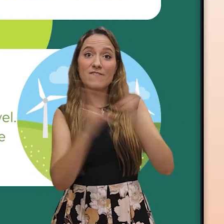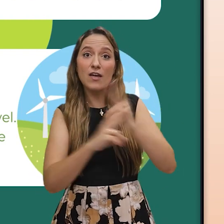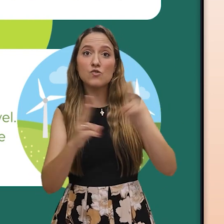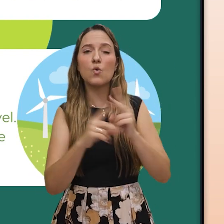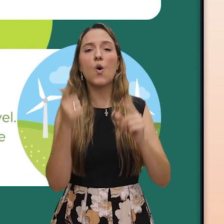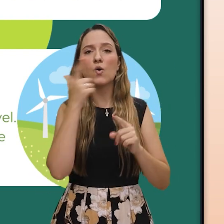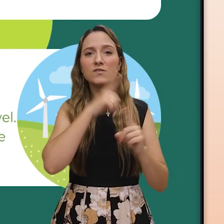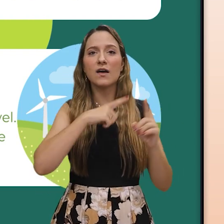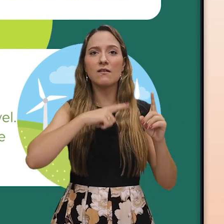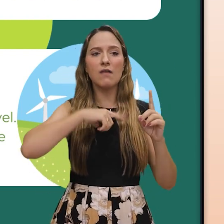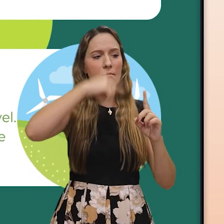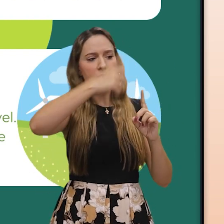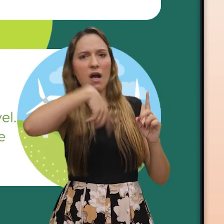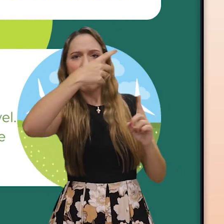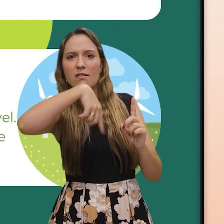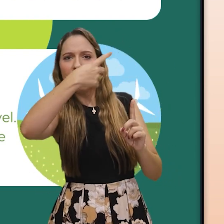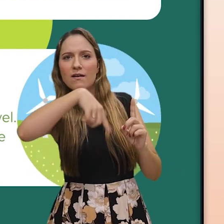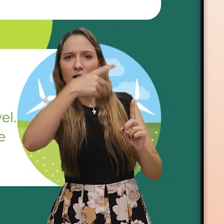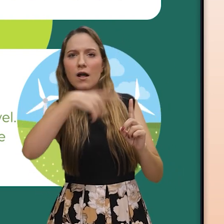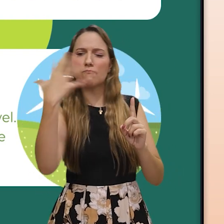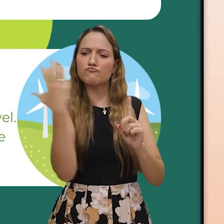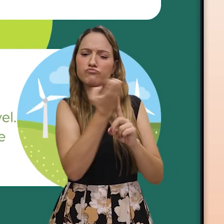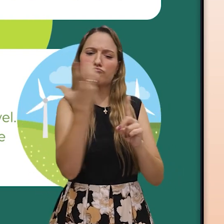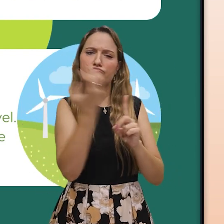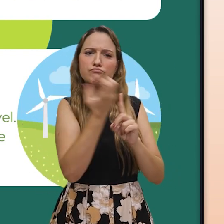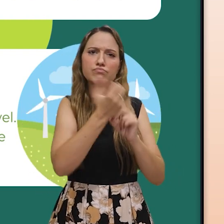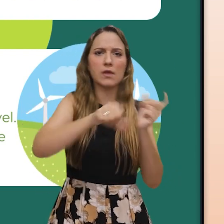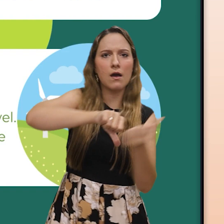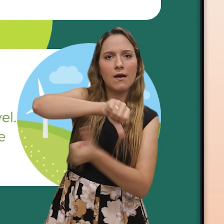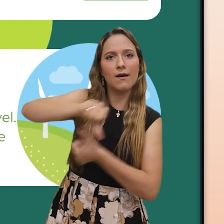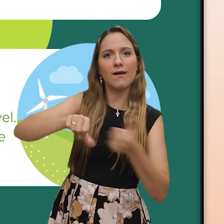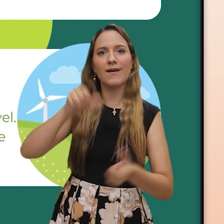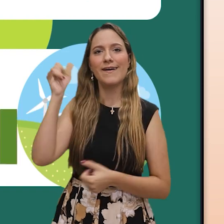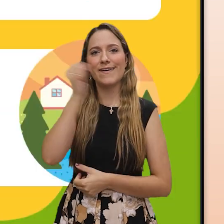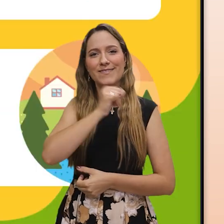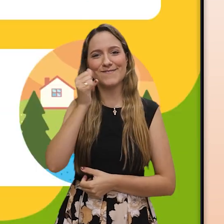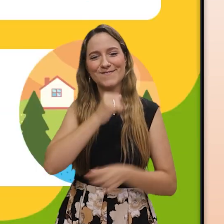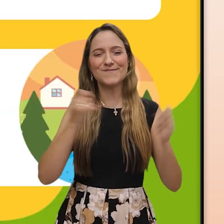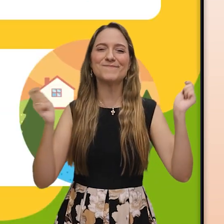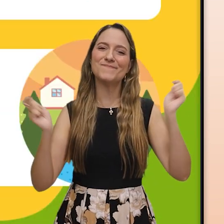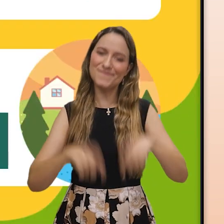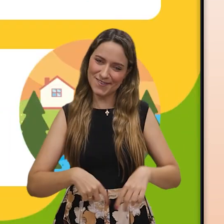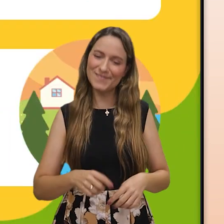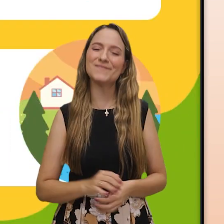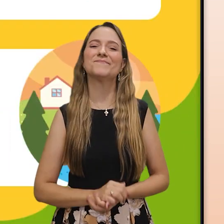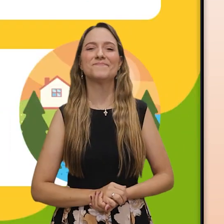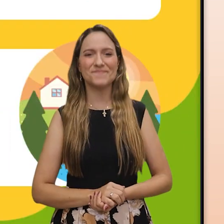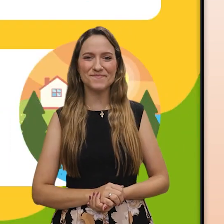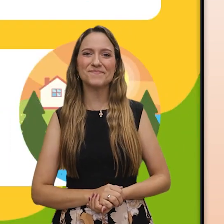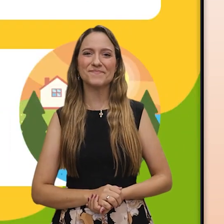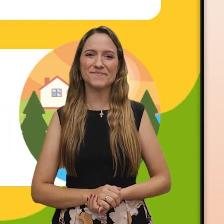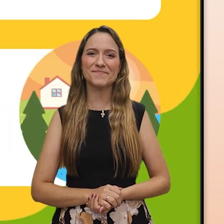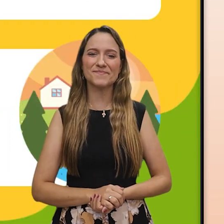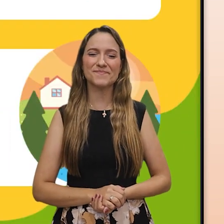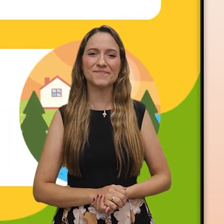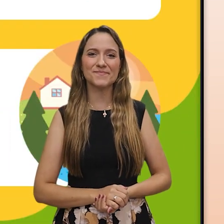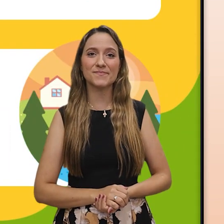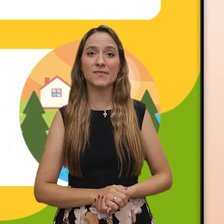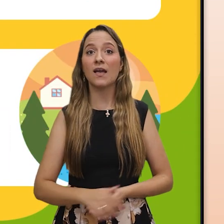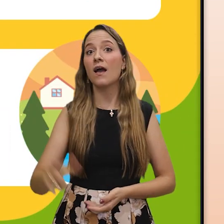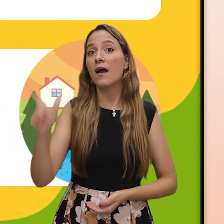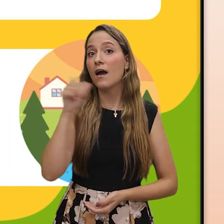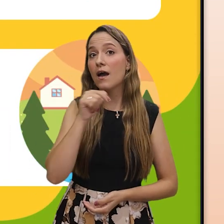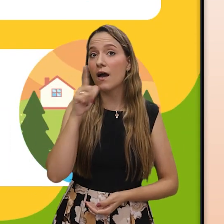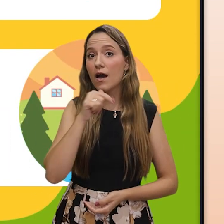eólicas girarem como um ventilador. E assim produzem eletricidade. A